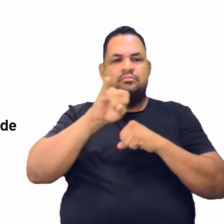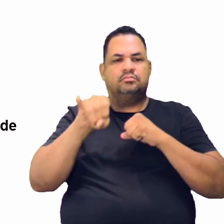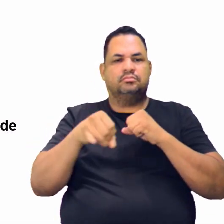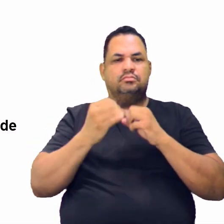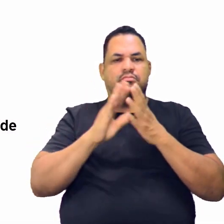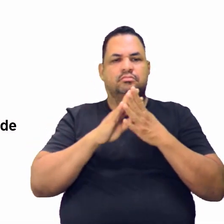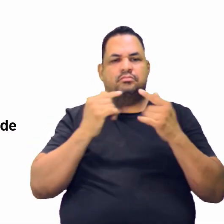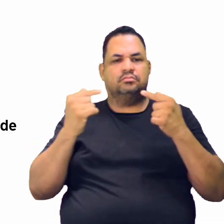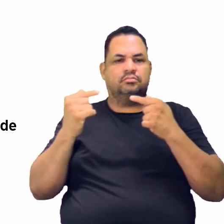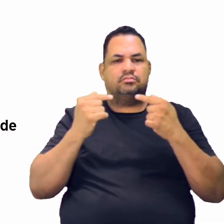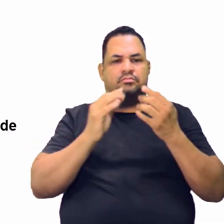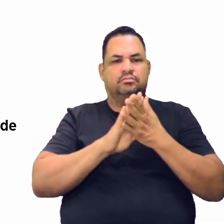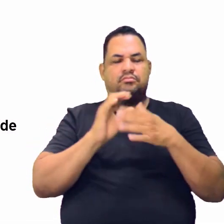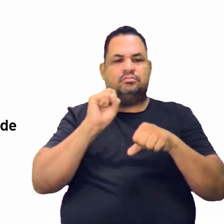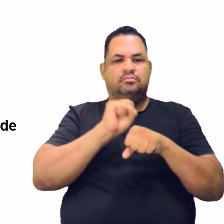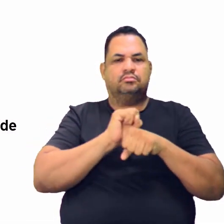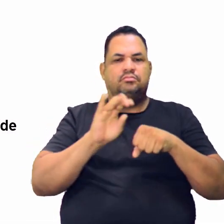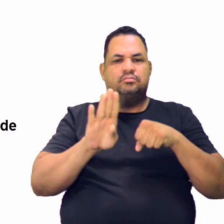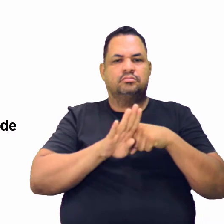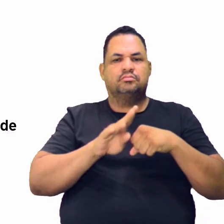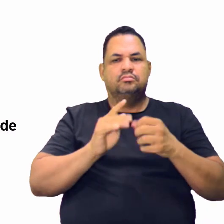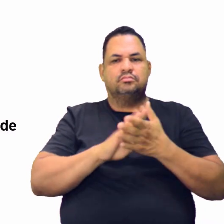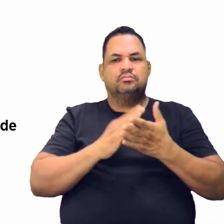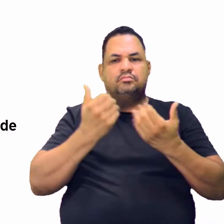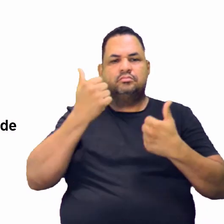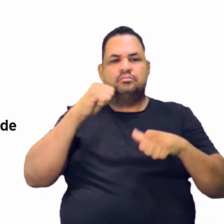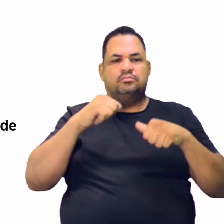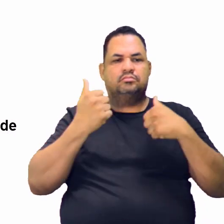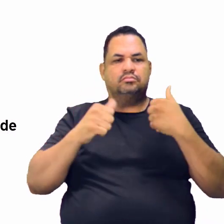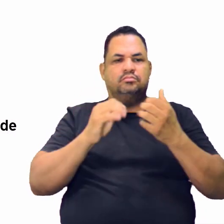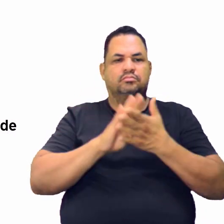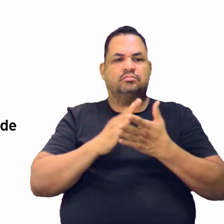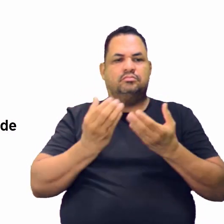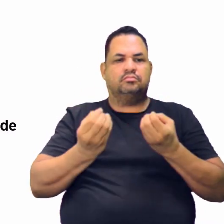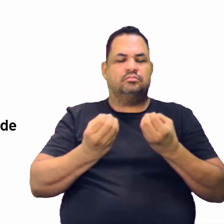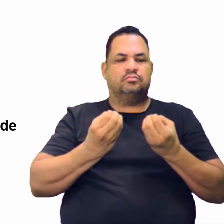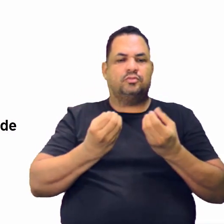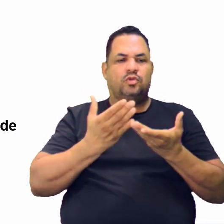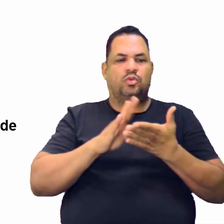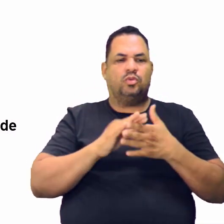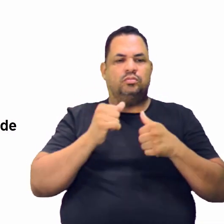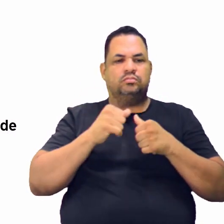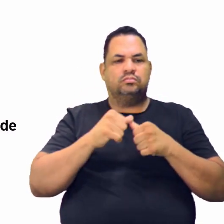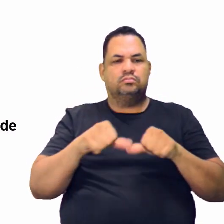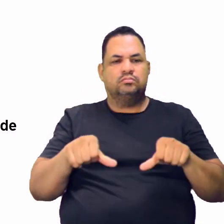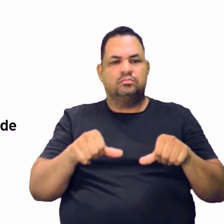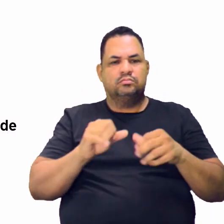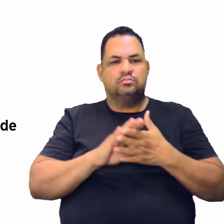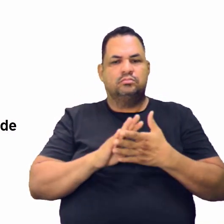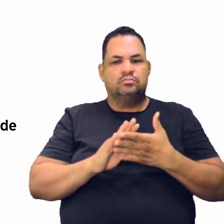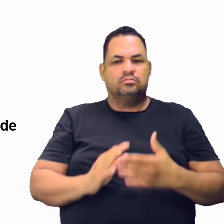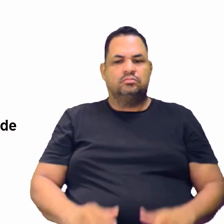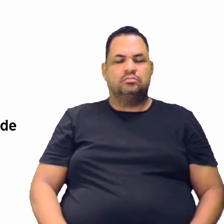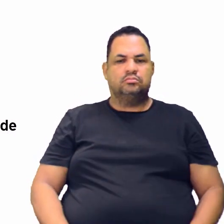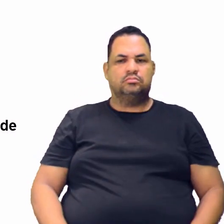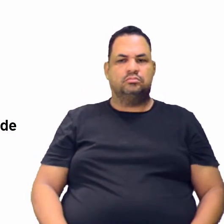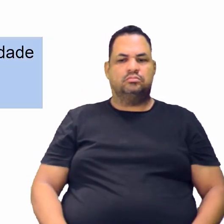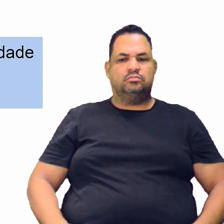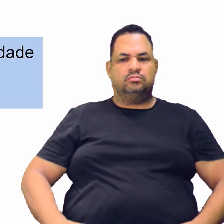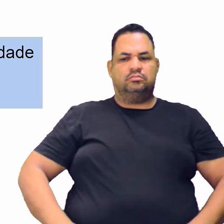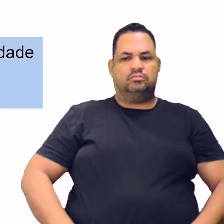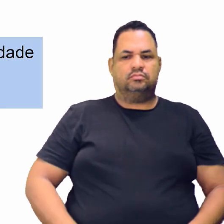ao substantivo ou pronome substantivo uma qualidade, um estado, um aspecto, tá